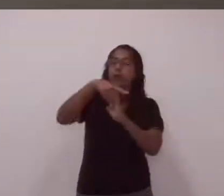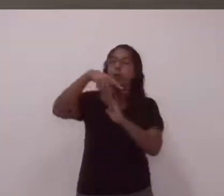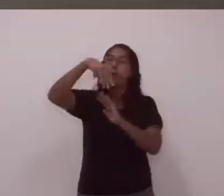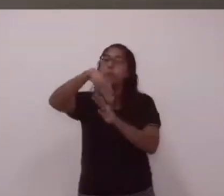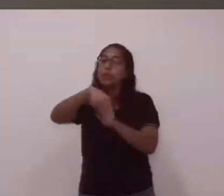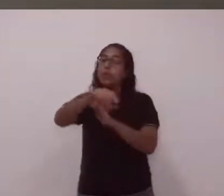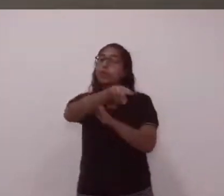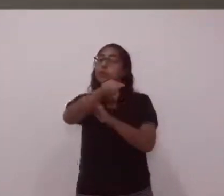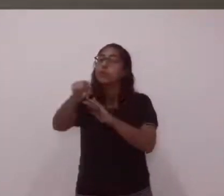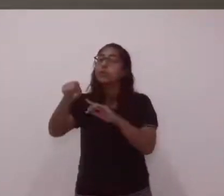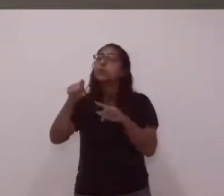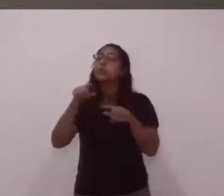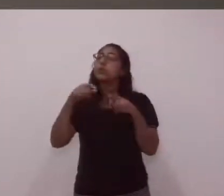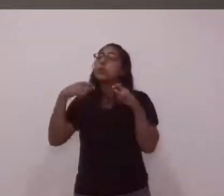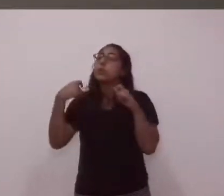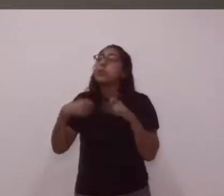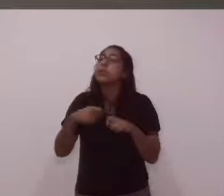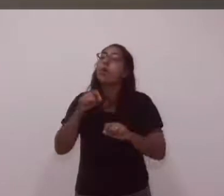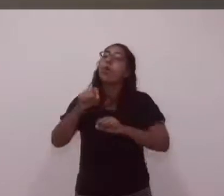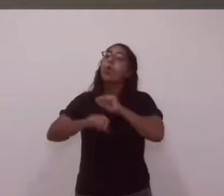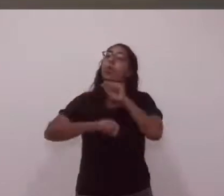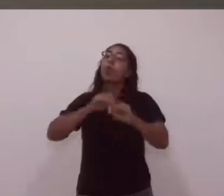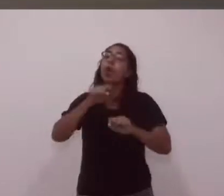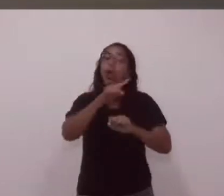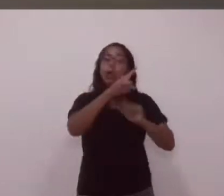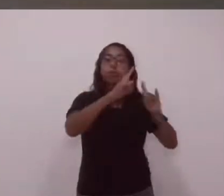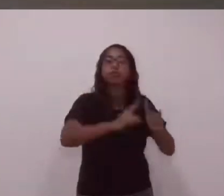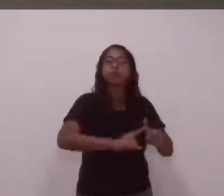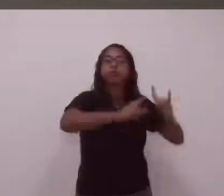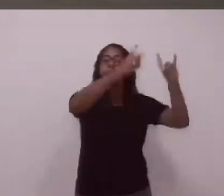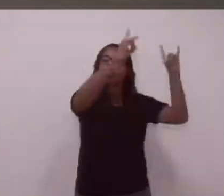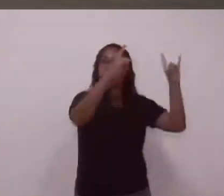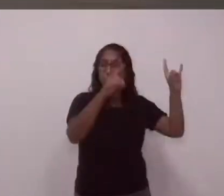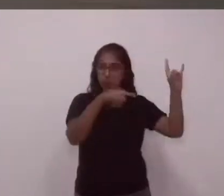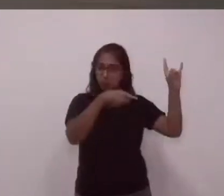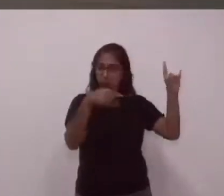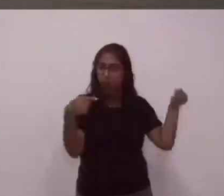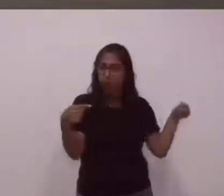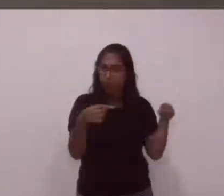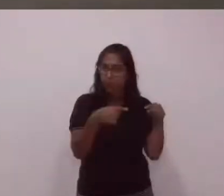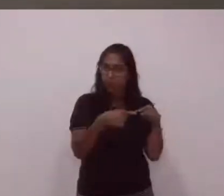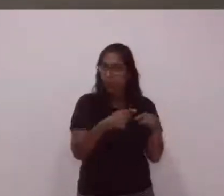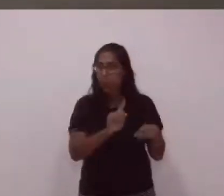eram os trâmites para se cumprir um pequeno projeto